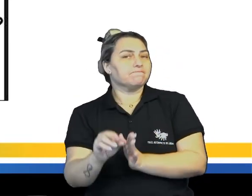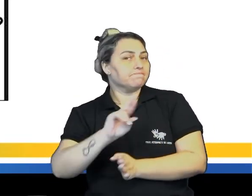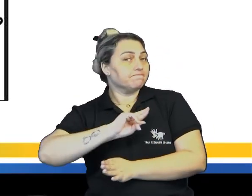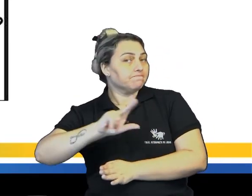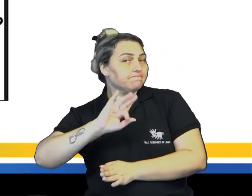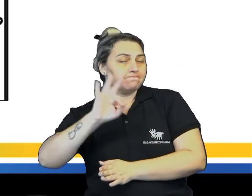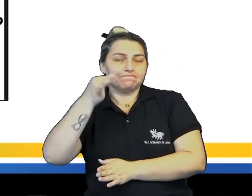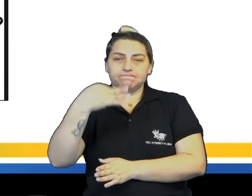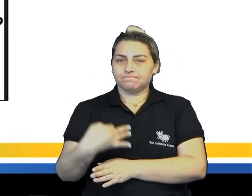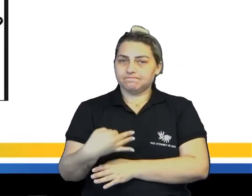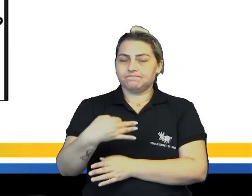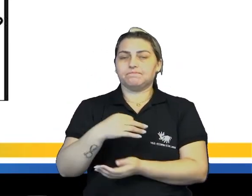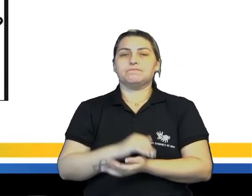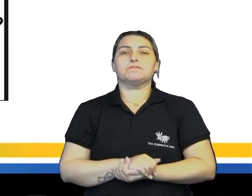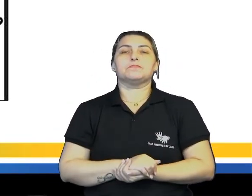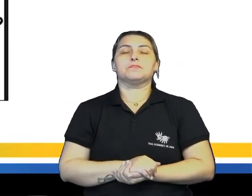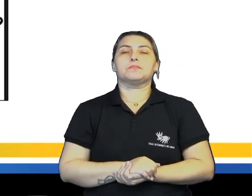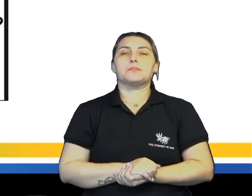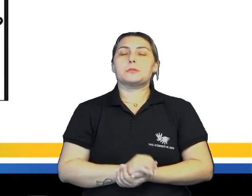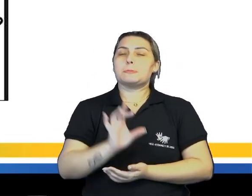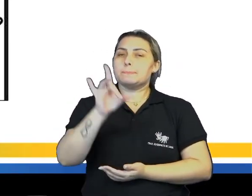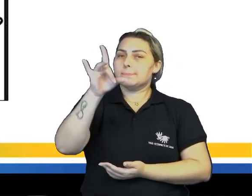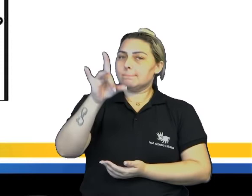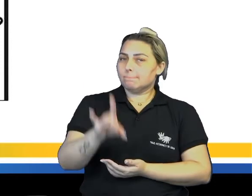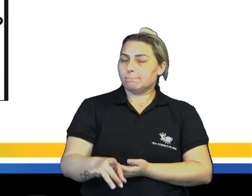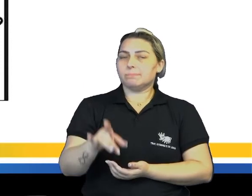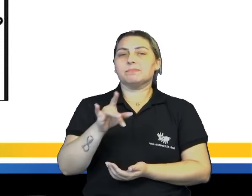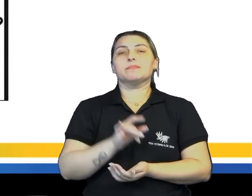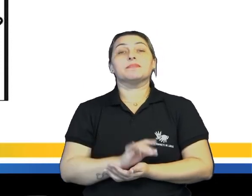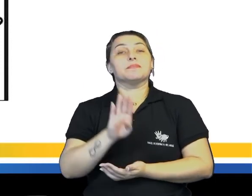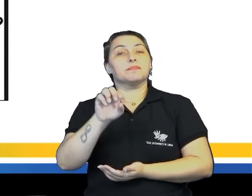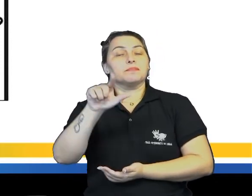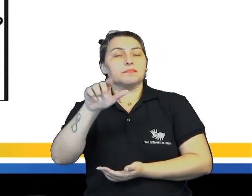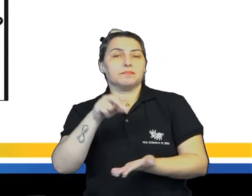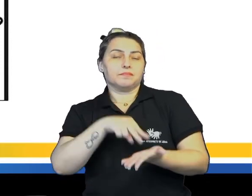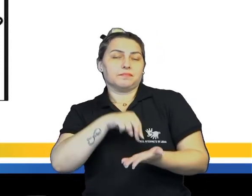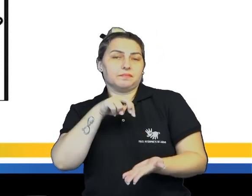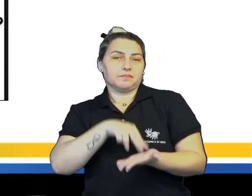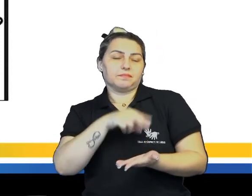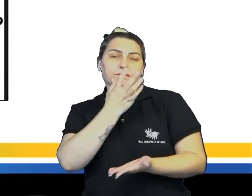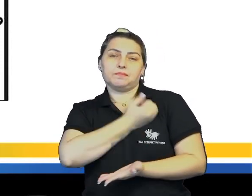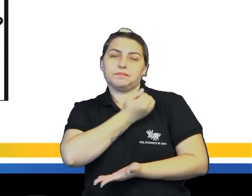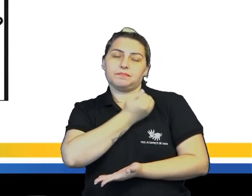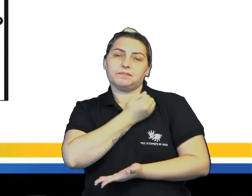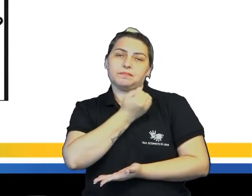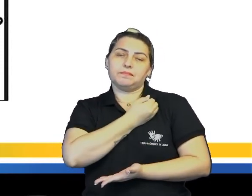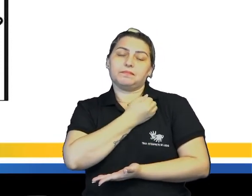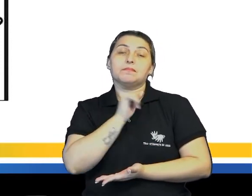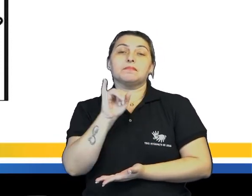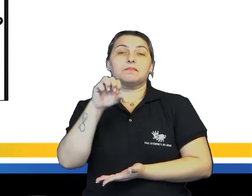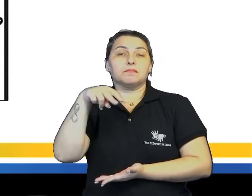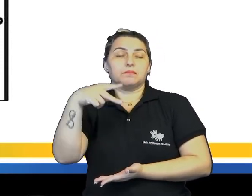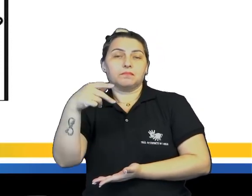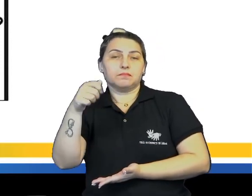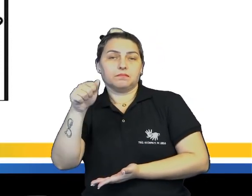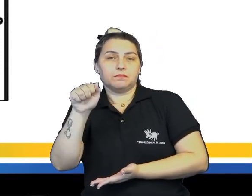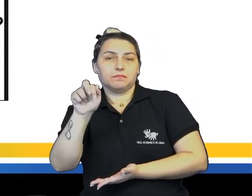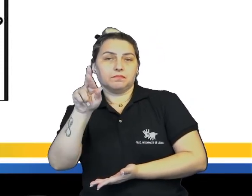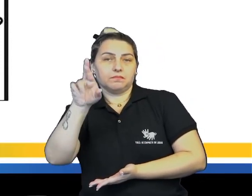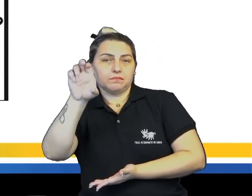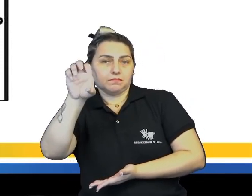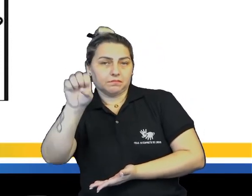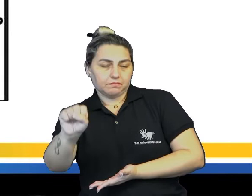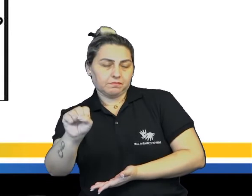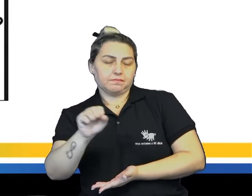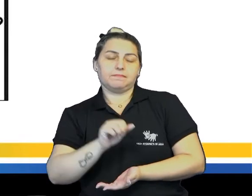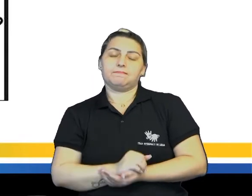está certa essa afirmação. A última afirmação diz que Bela pulou nos números ímpares. E como a gente acabou